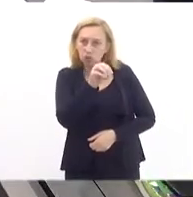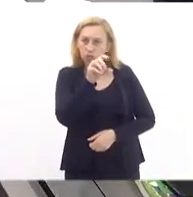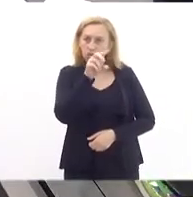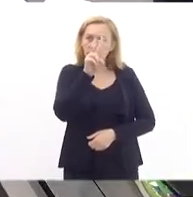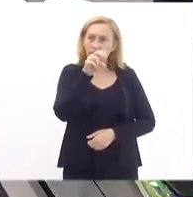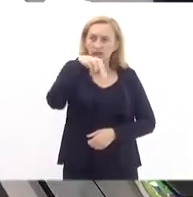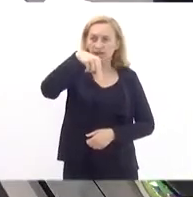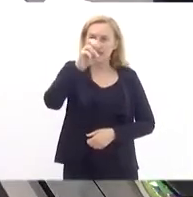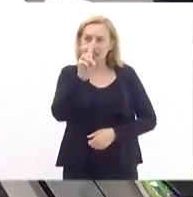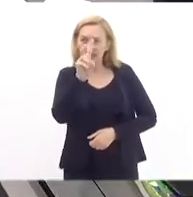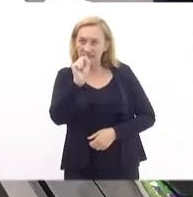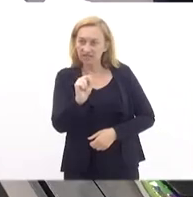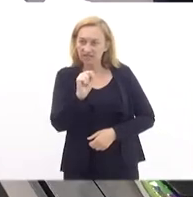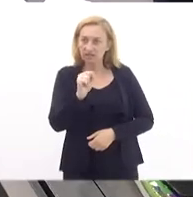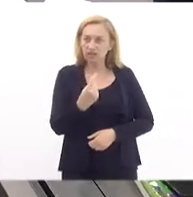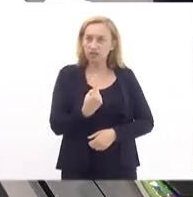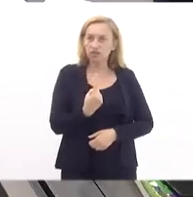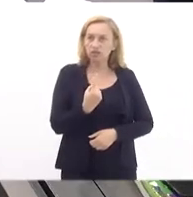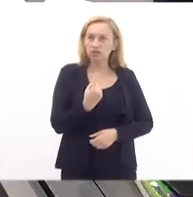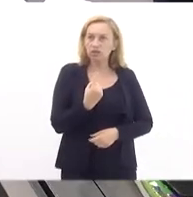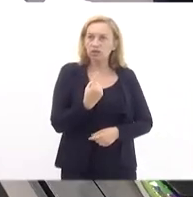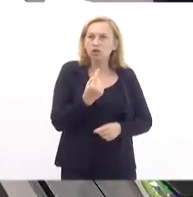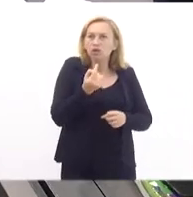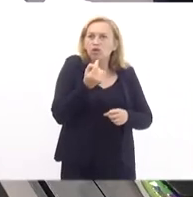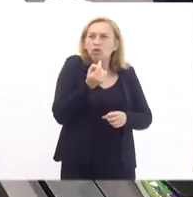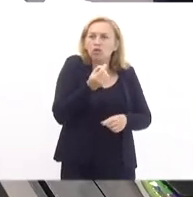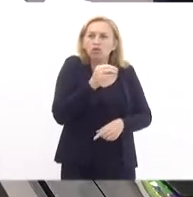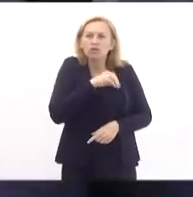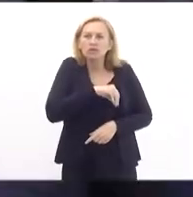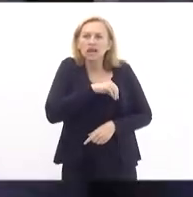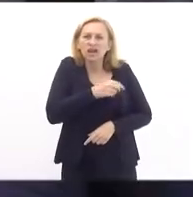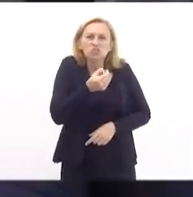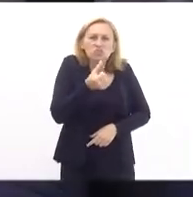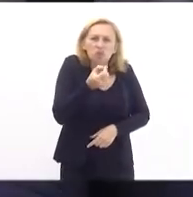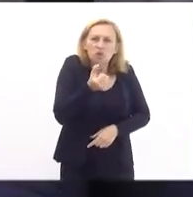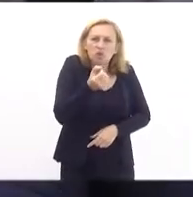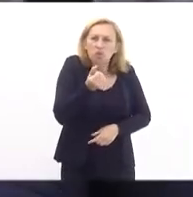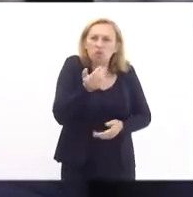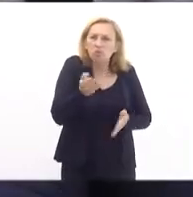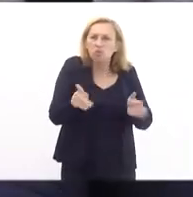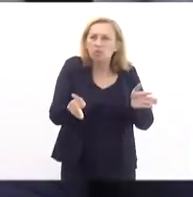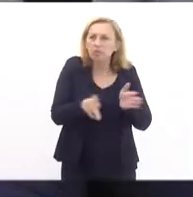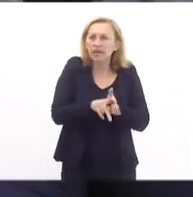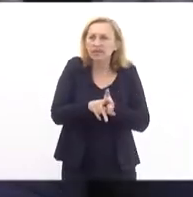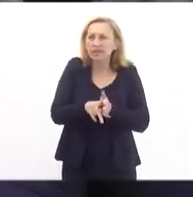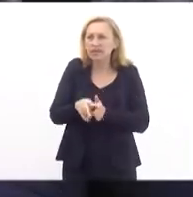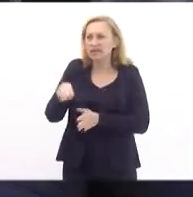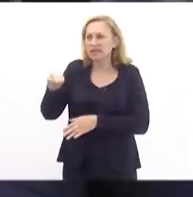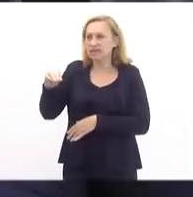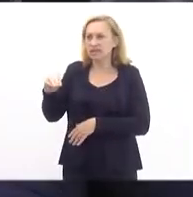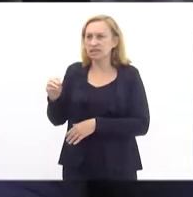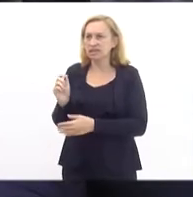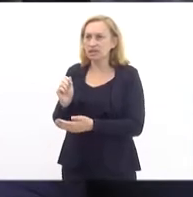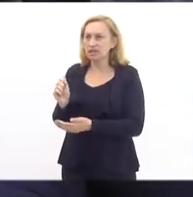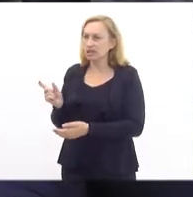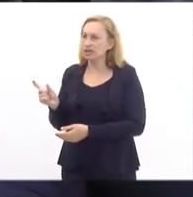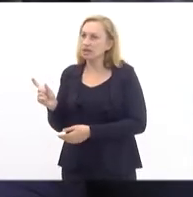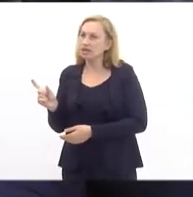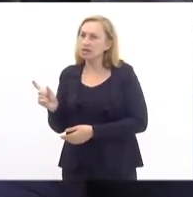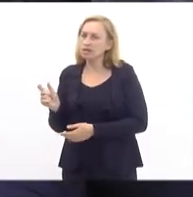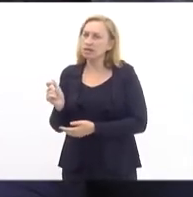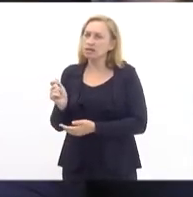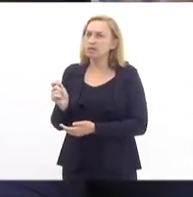um terço do que elas ganham como diaristas fica para passagem, porque são duas condições para ir e duas para